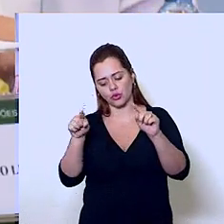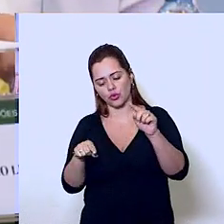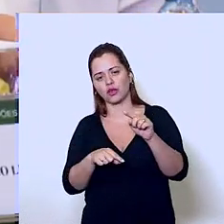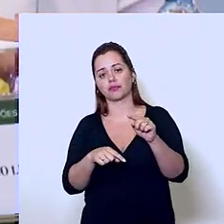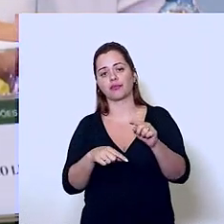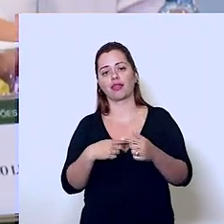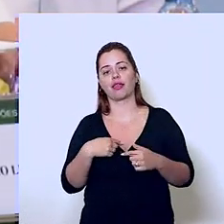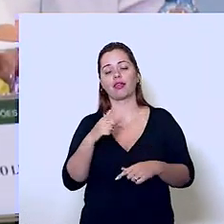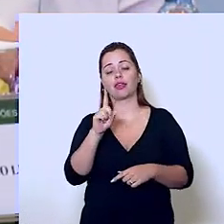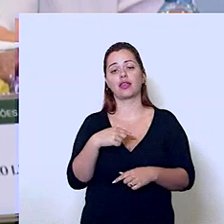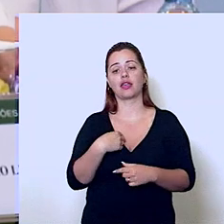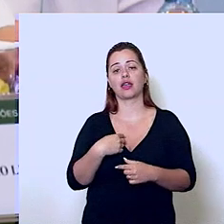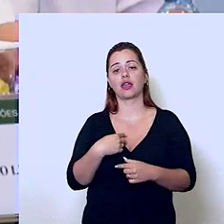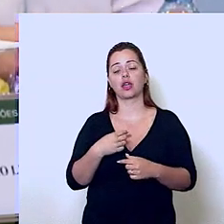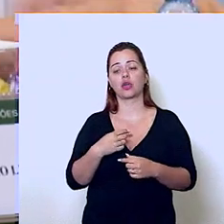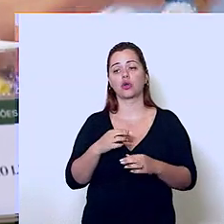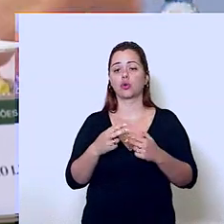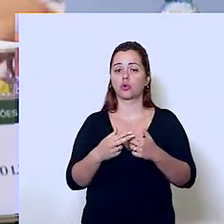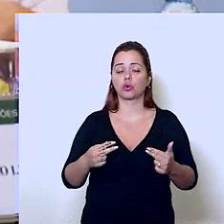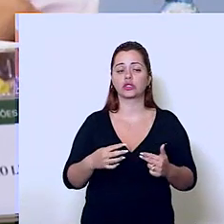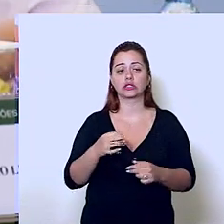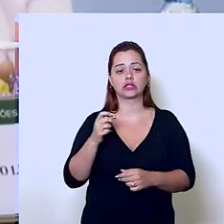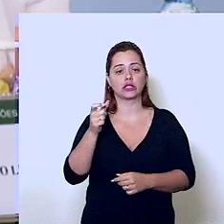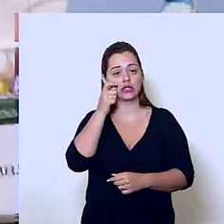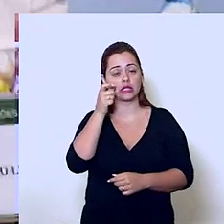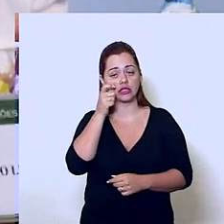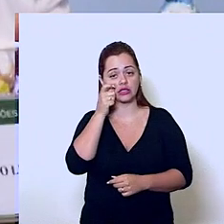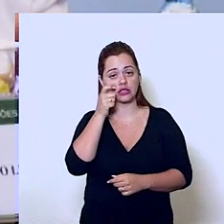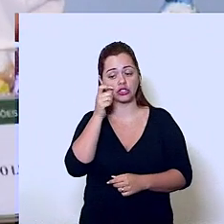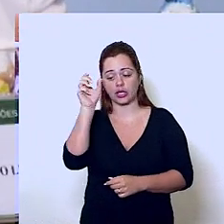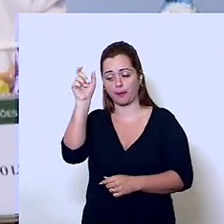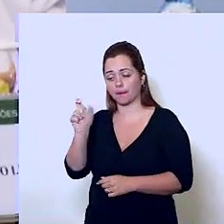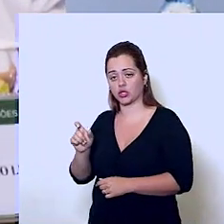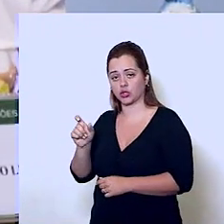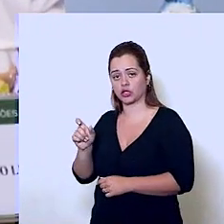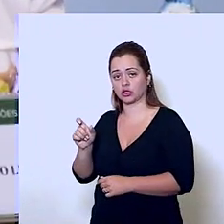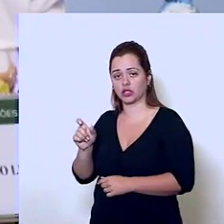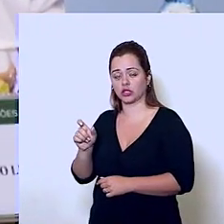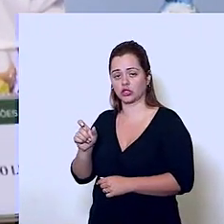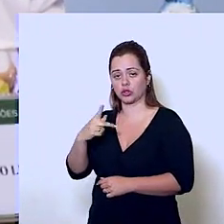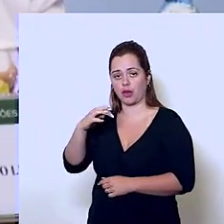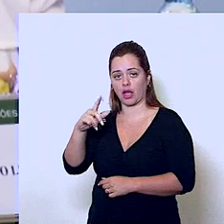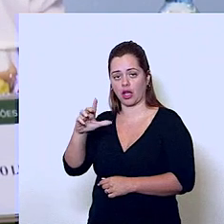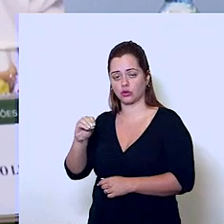é um outro traço interessante da personalidade dele, que passou para a família. Aliás, eu queria agradecer,